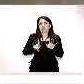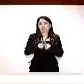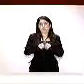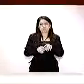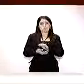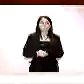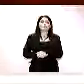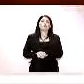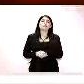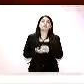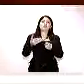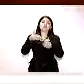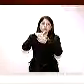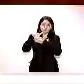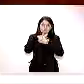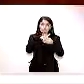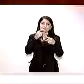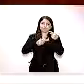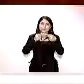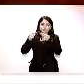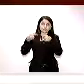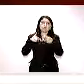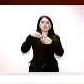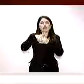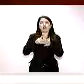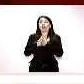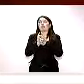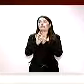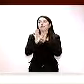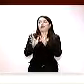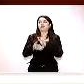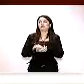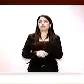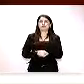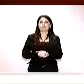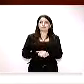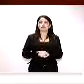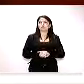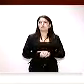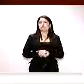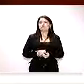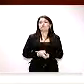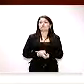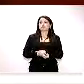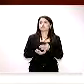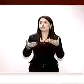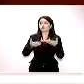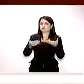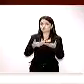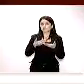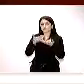voto que está em discussão em votação aprovado tem a palavra